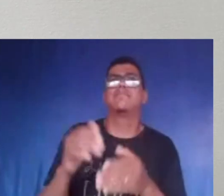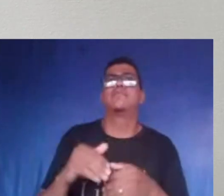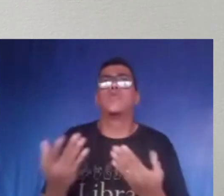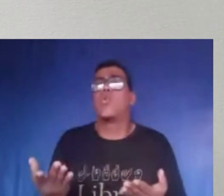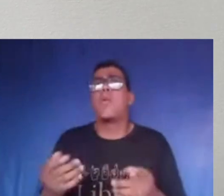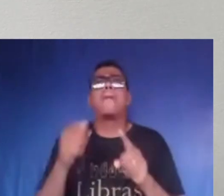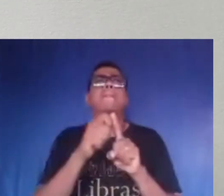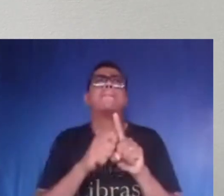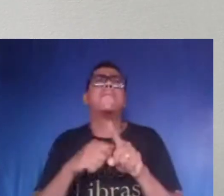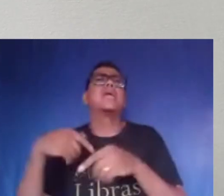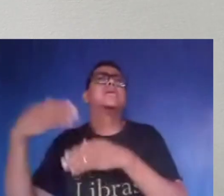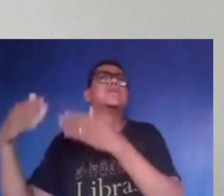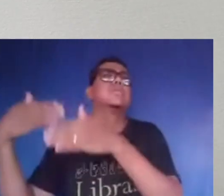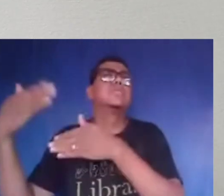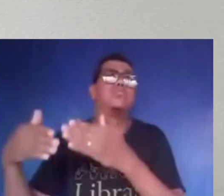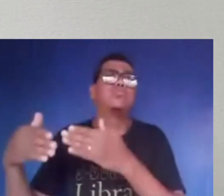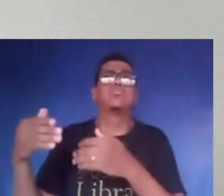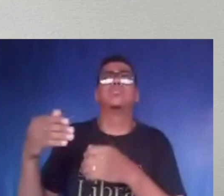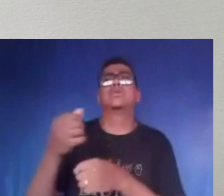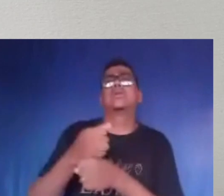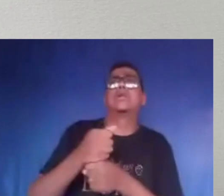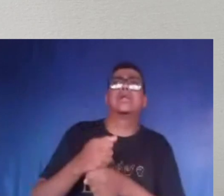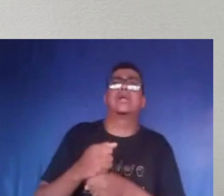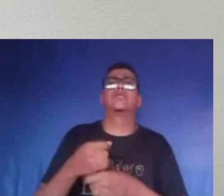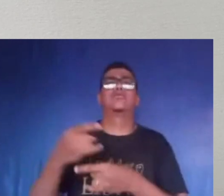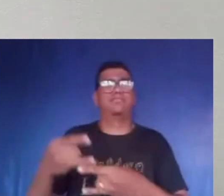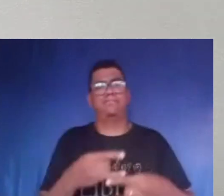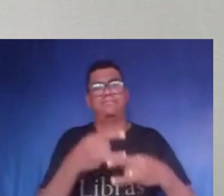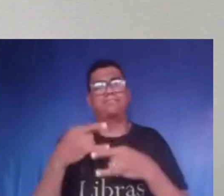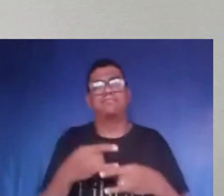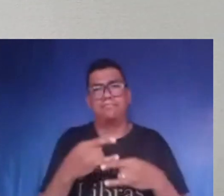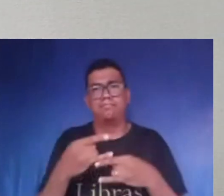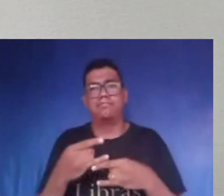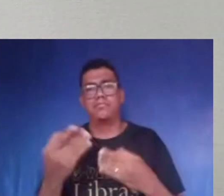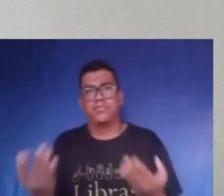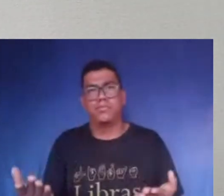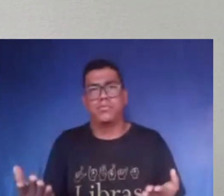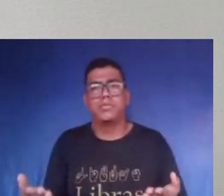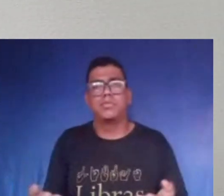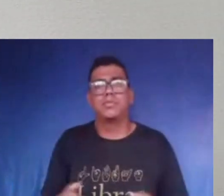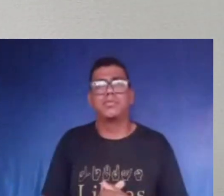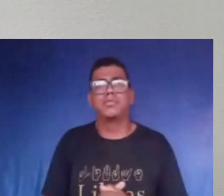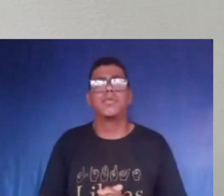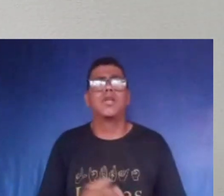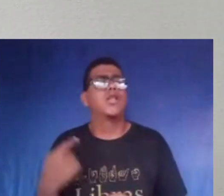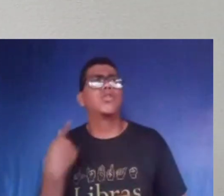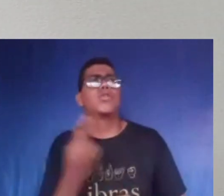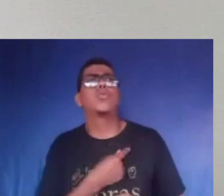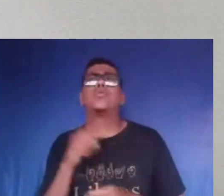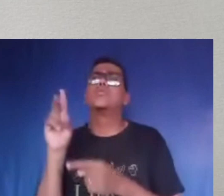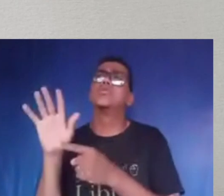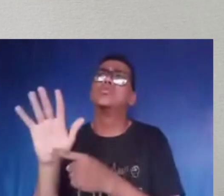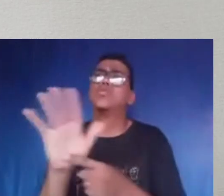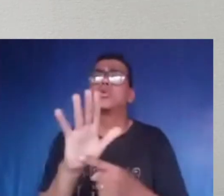Descoberta. E diante da necessidade da igreja de Jerusalém, por um período que passou-se muita fome lá, Barnabé ele